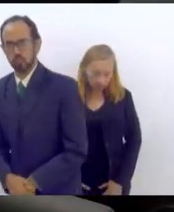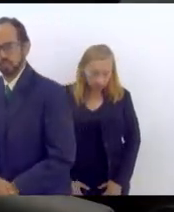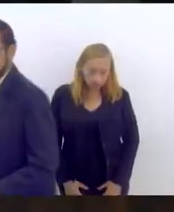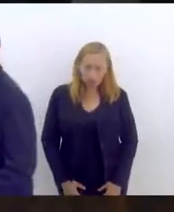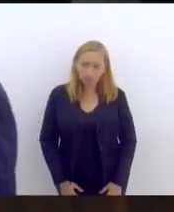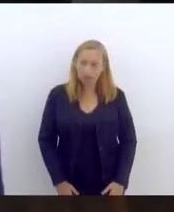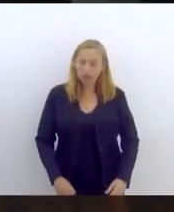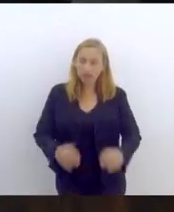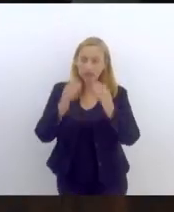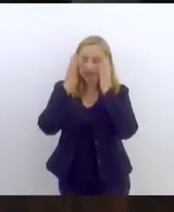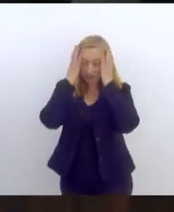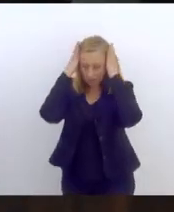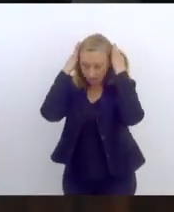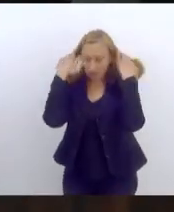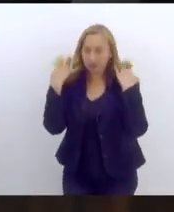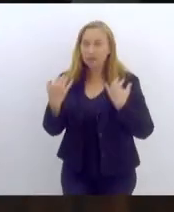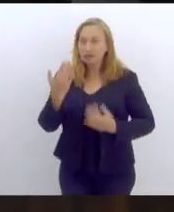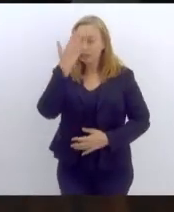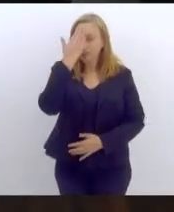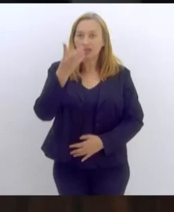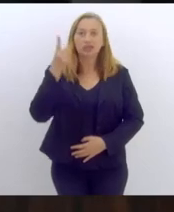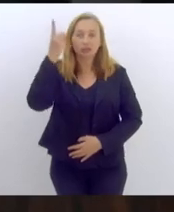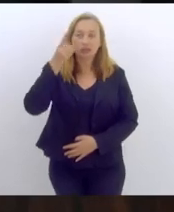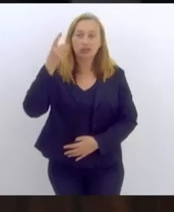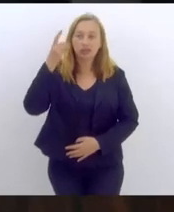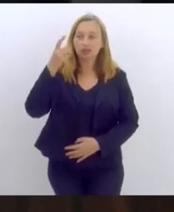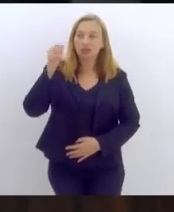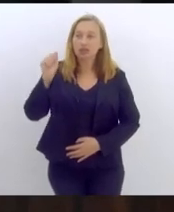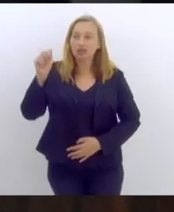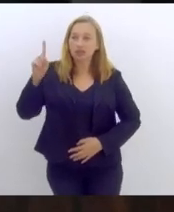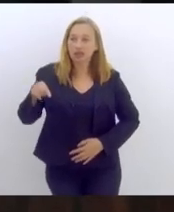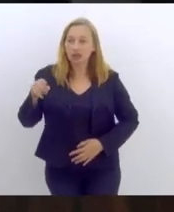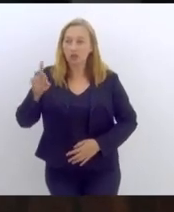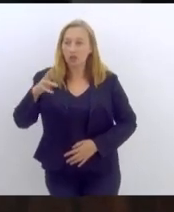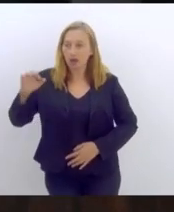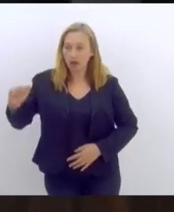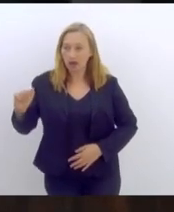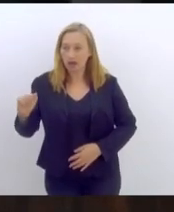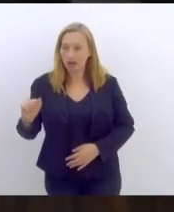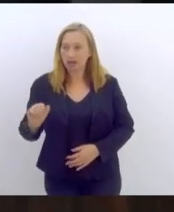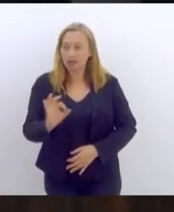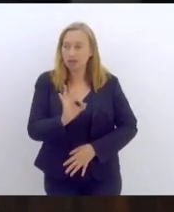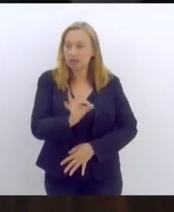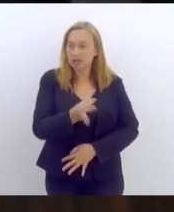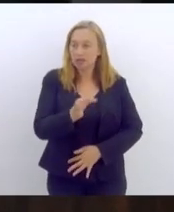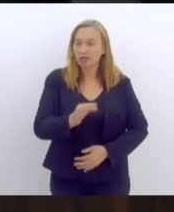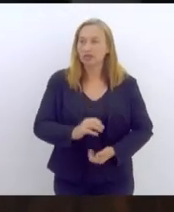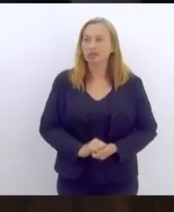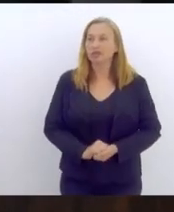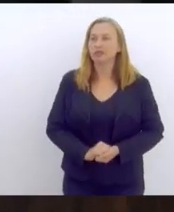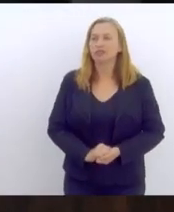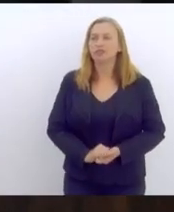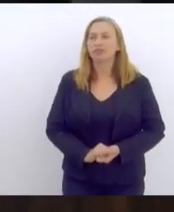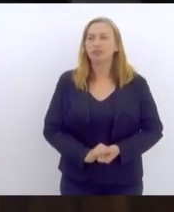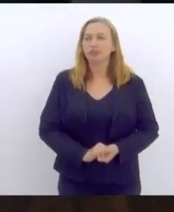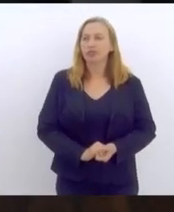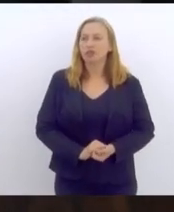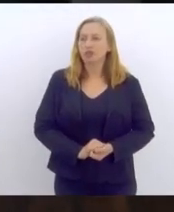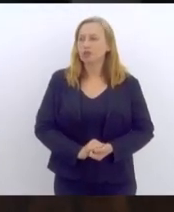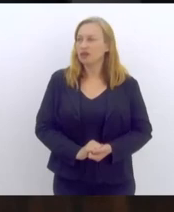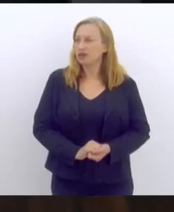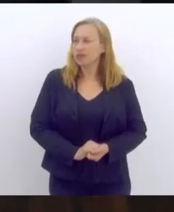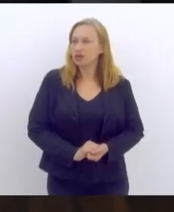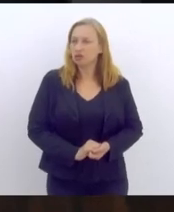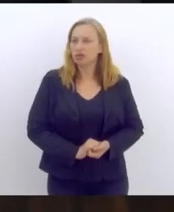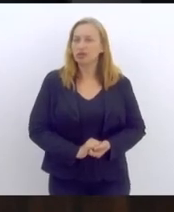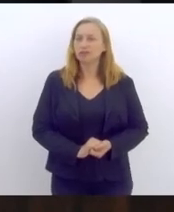Muito obrigado, deputado André Correia. Um tema sensível em que a gente, devidamente em bloco, em grupo, vamos aprofundar a discussão para